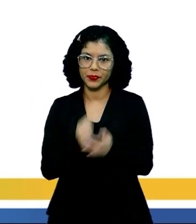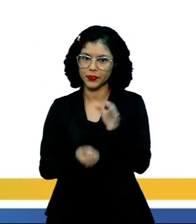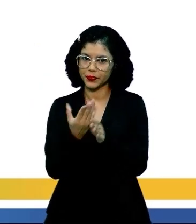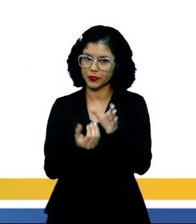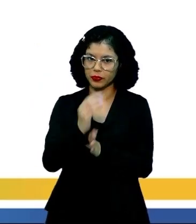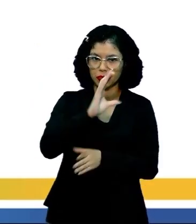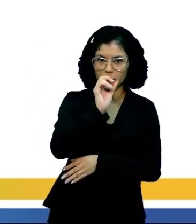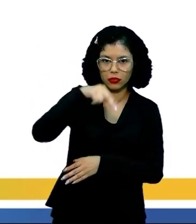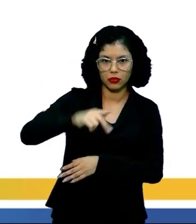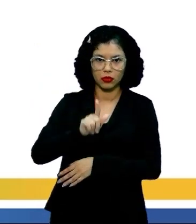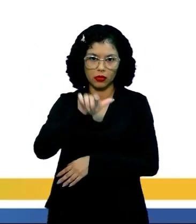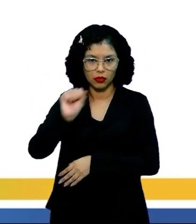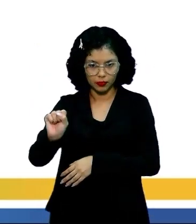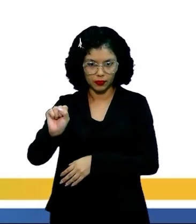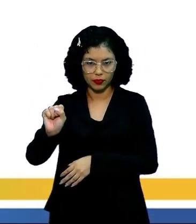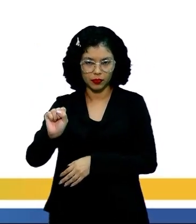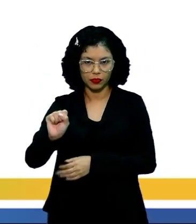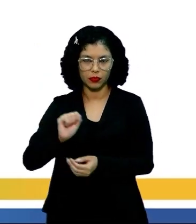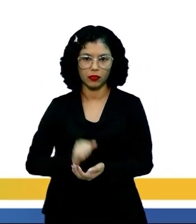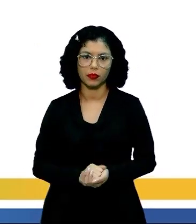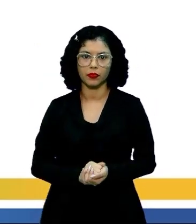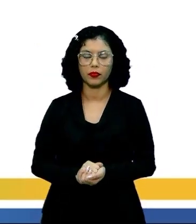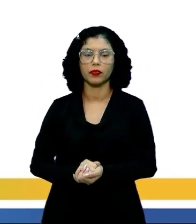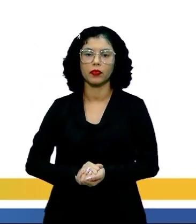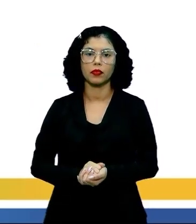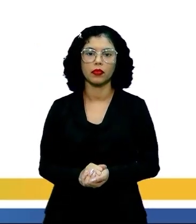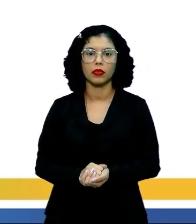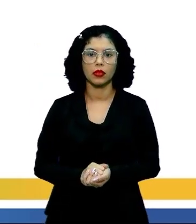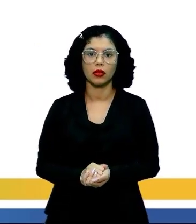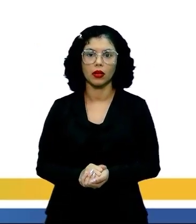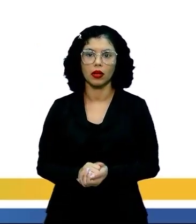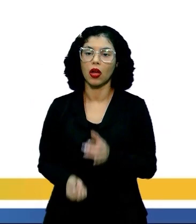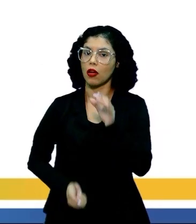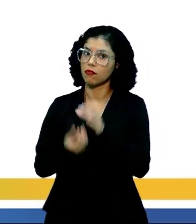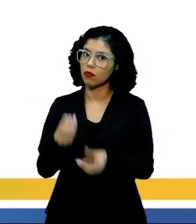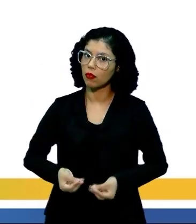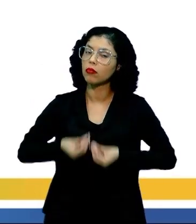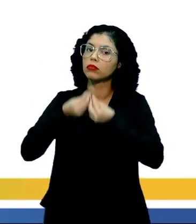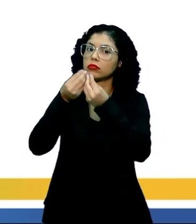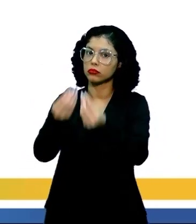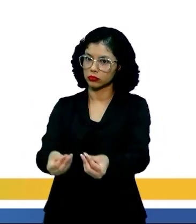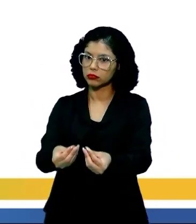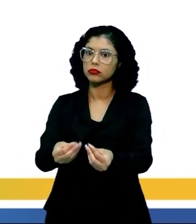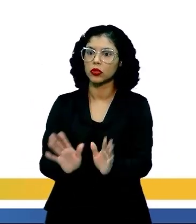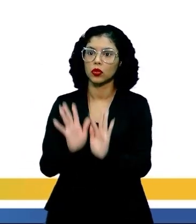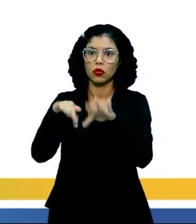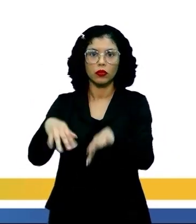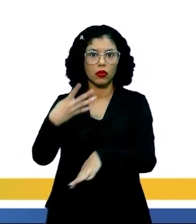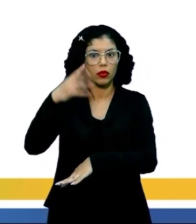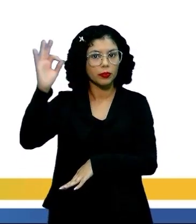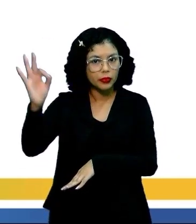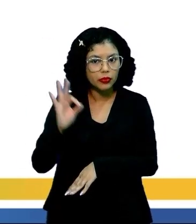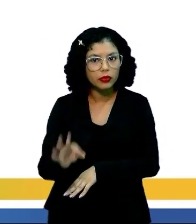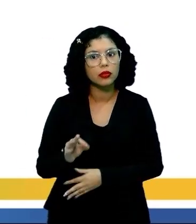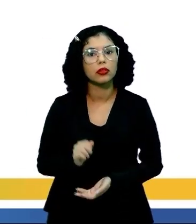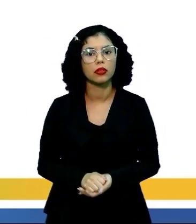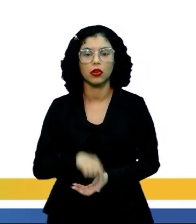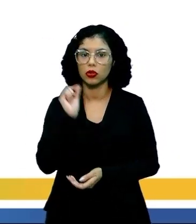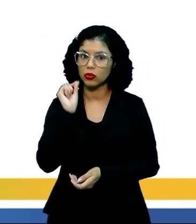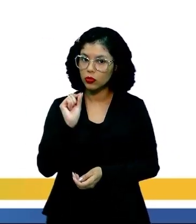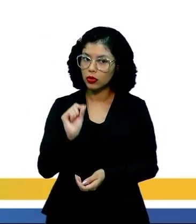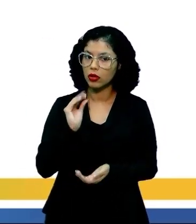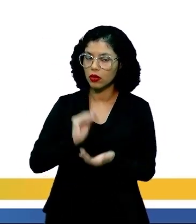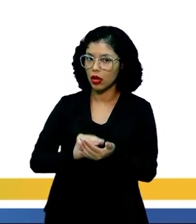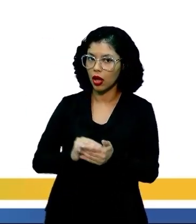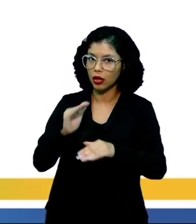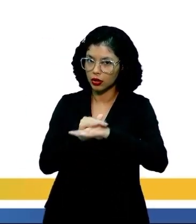seu excedente de produção. Preste atenção, ó. Ela vai doar no final do ano 4% do que exceder a